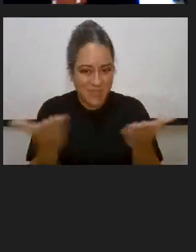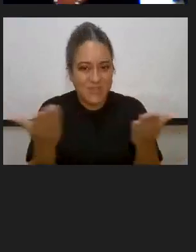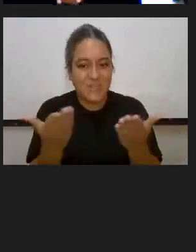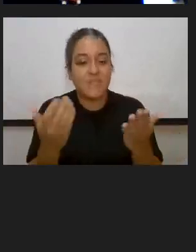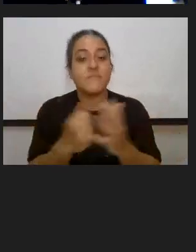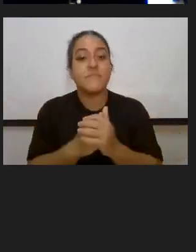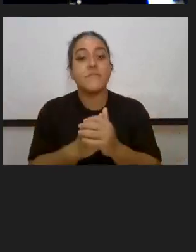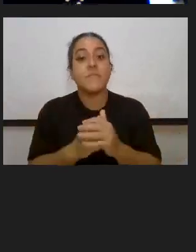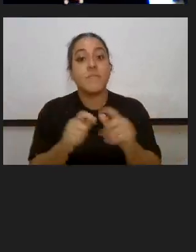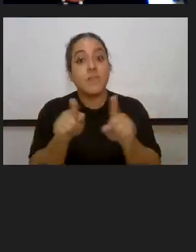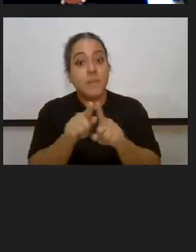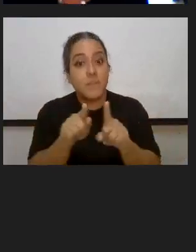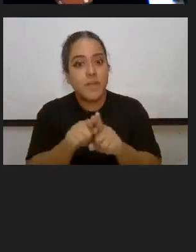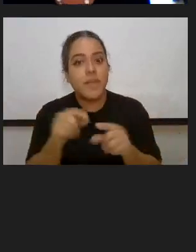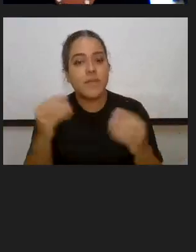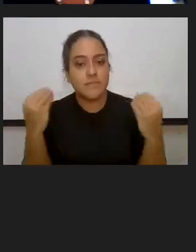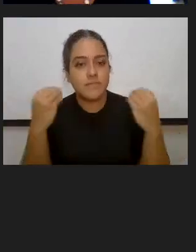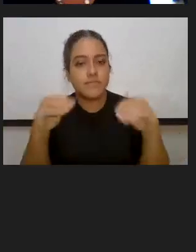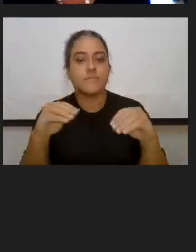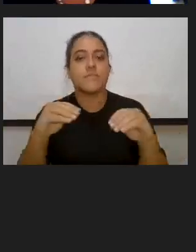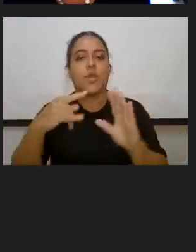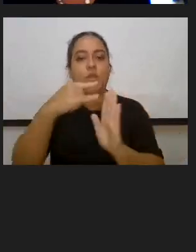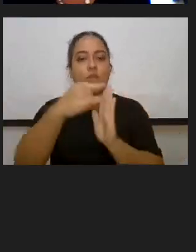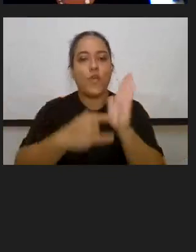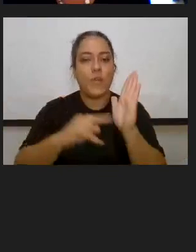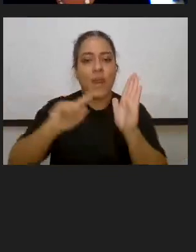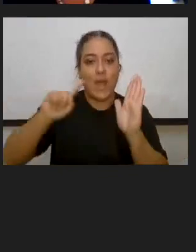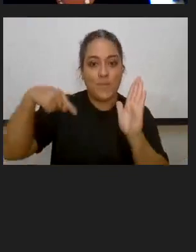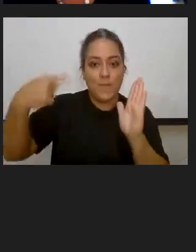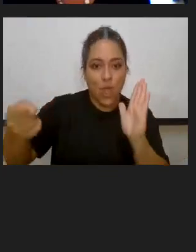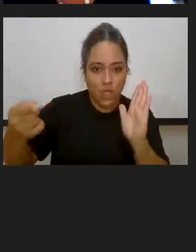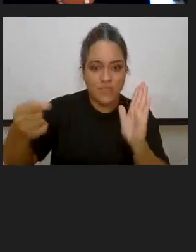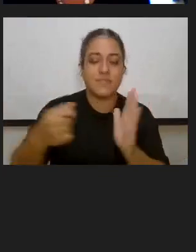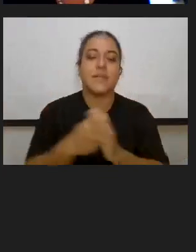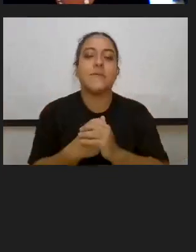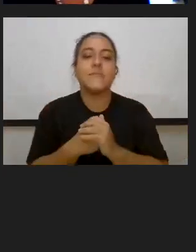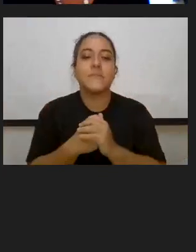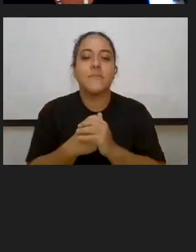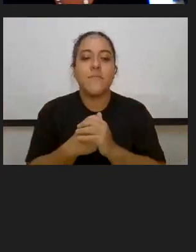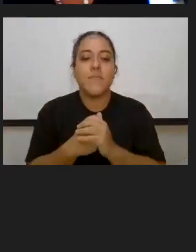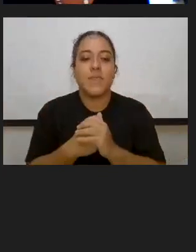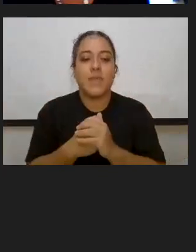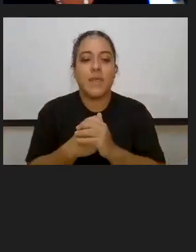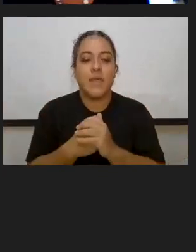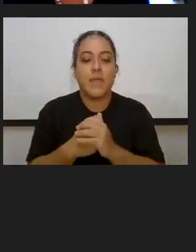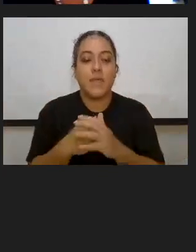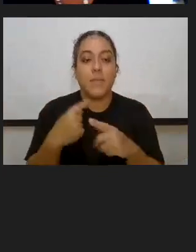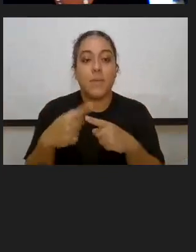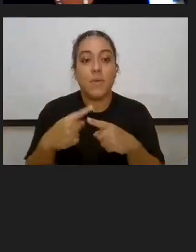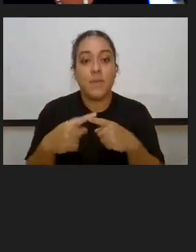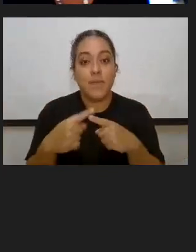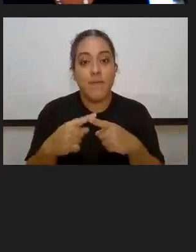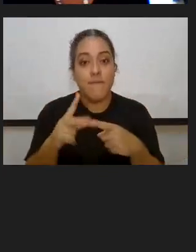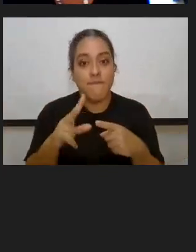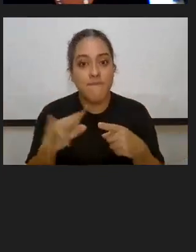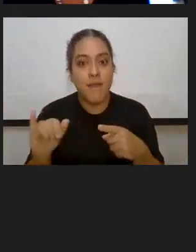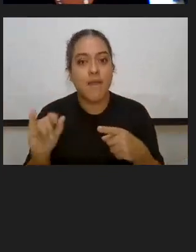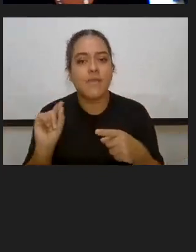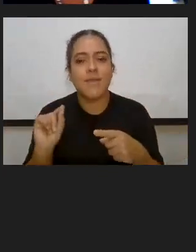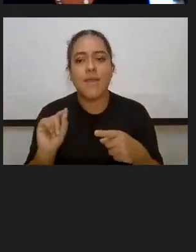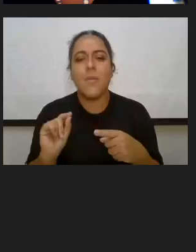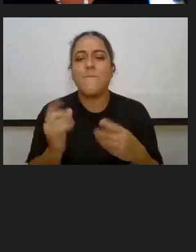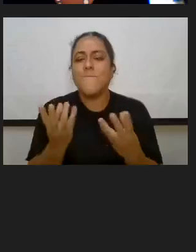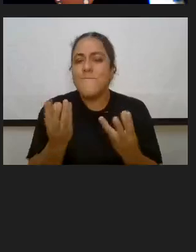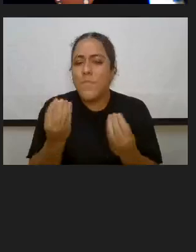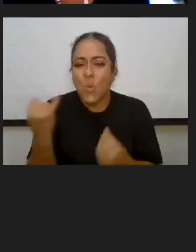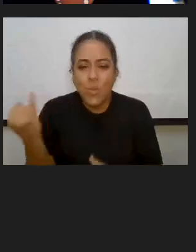também nesse formulário pós-evento, porque ele vai ser muito